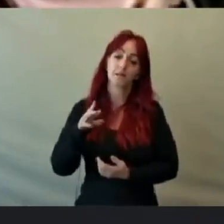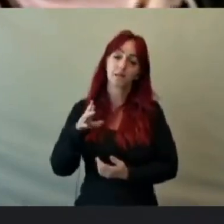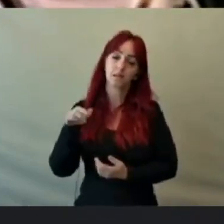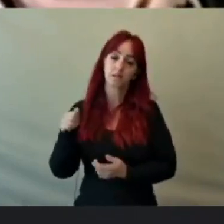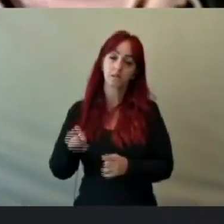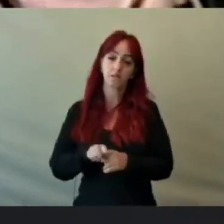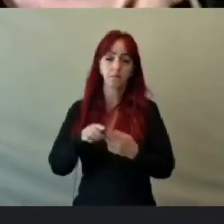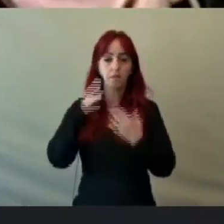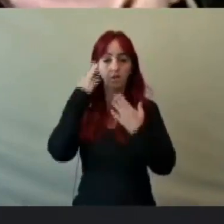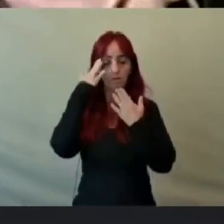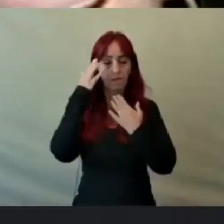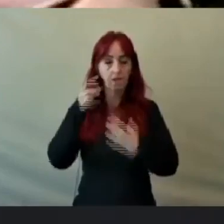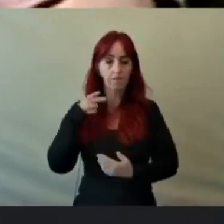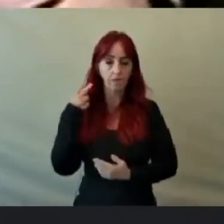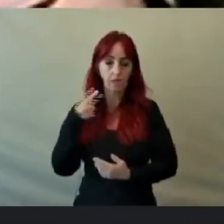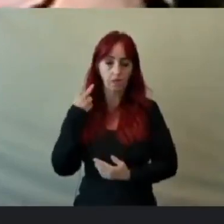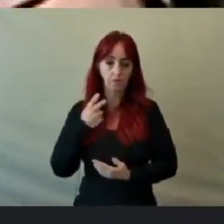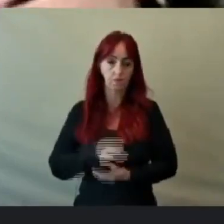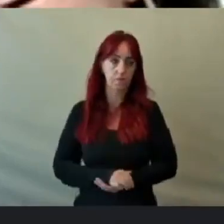eu